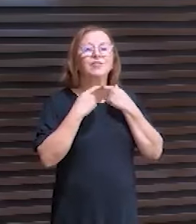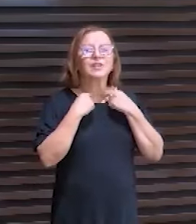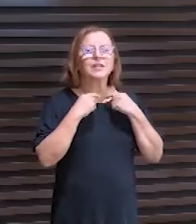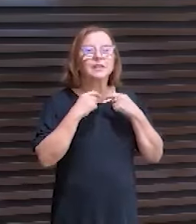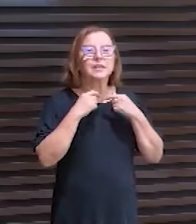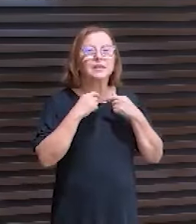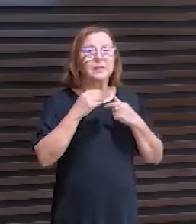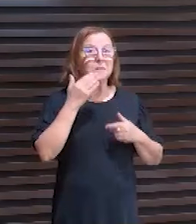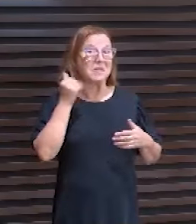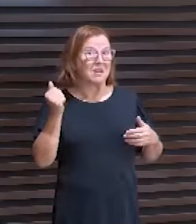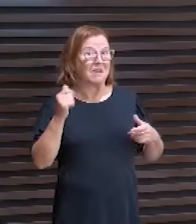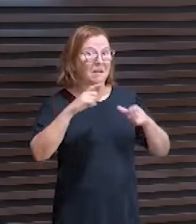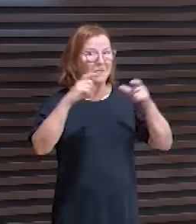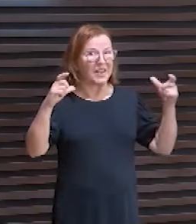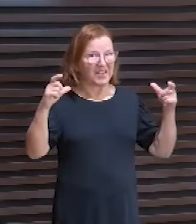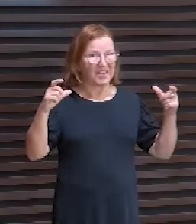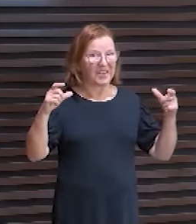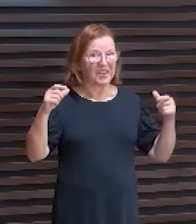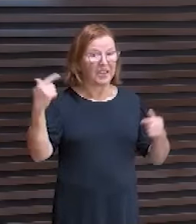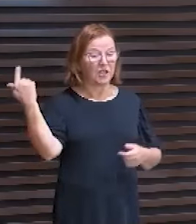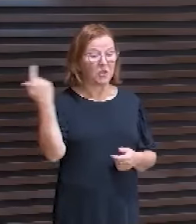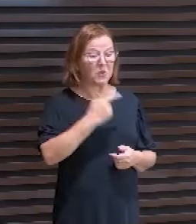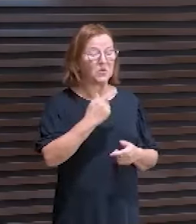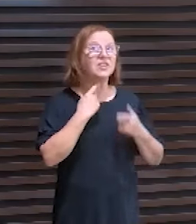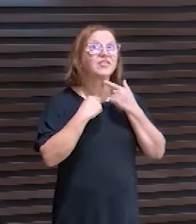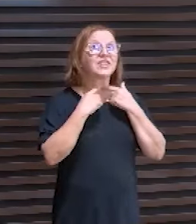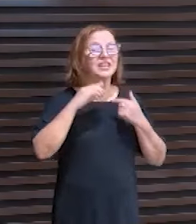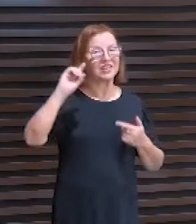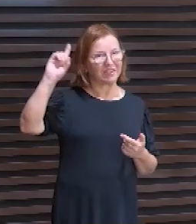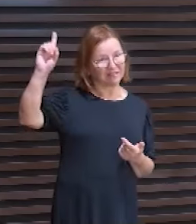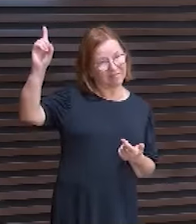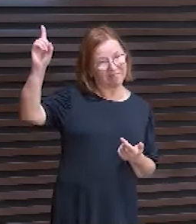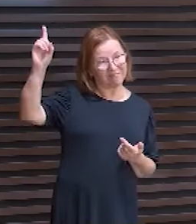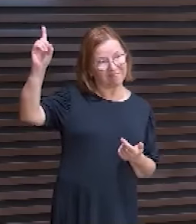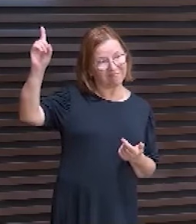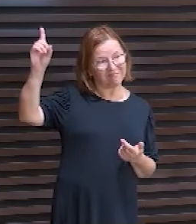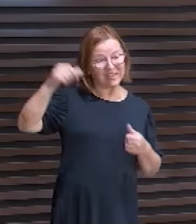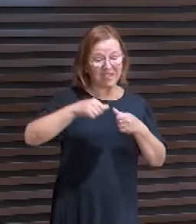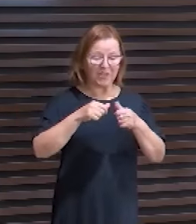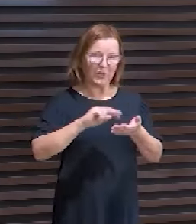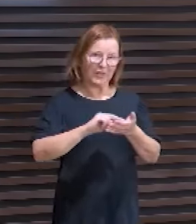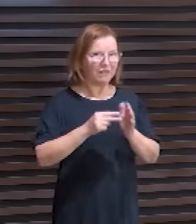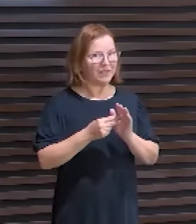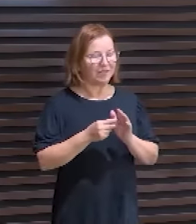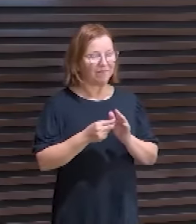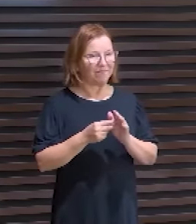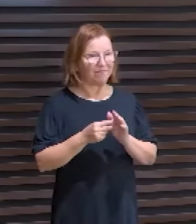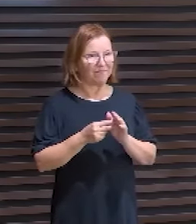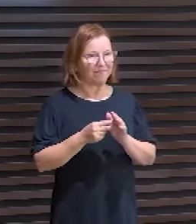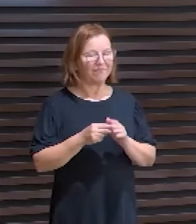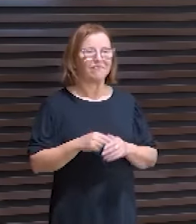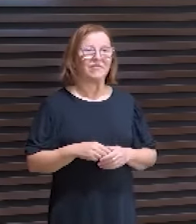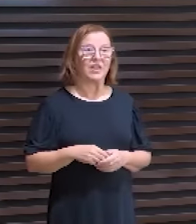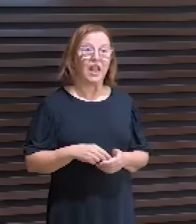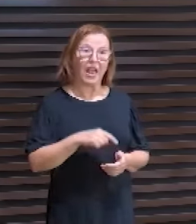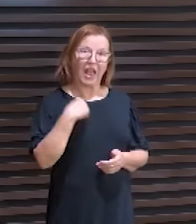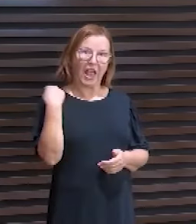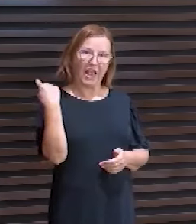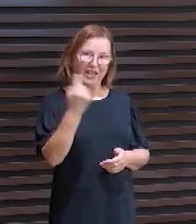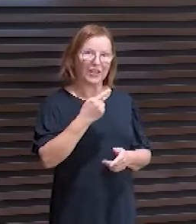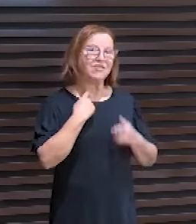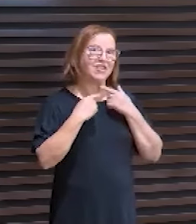que a vontade de Deus é isso que nós estamos dizendo para Deus que a nossa vontade está em primeiro